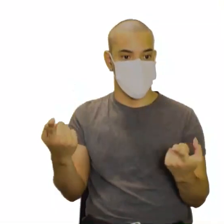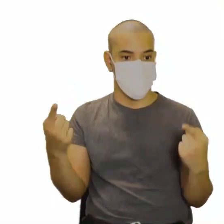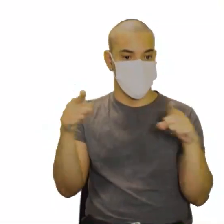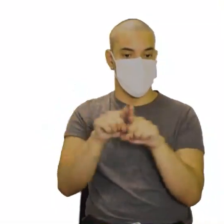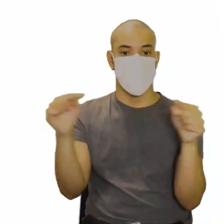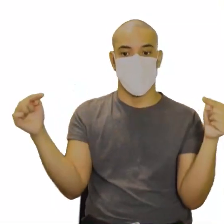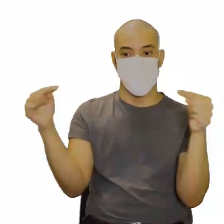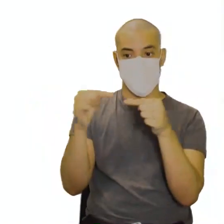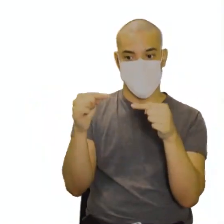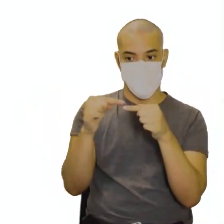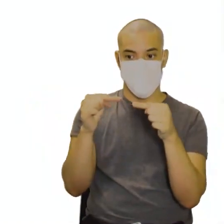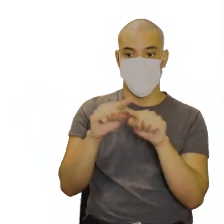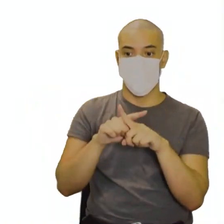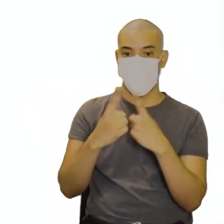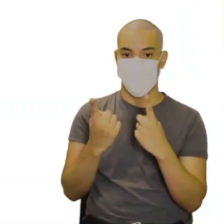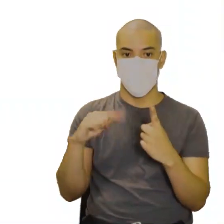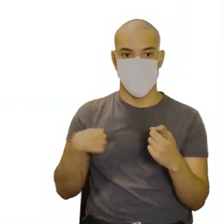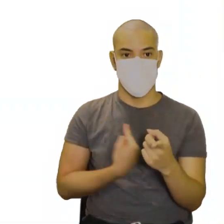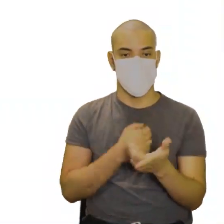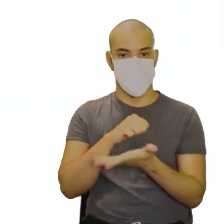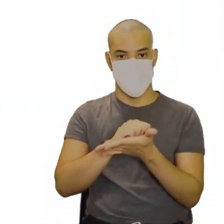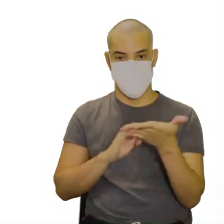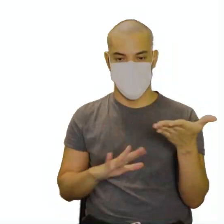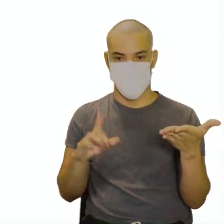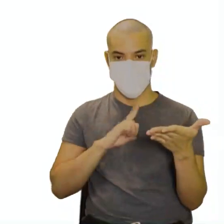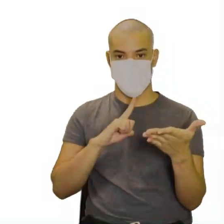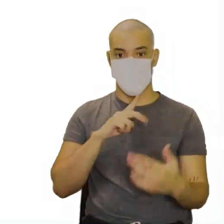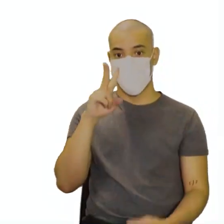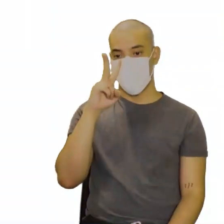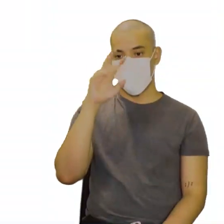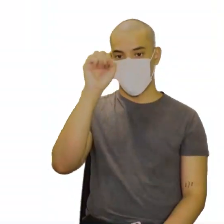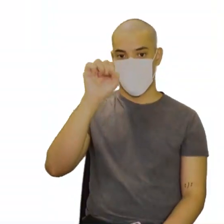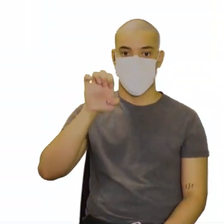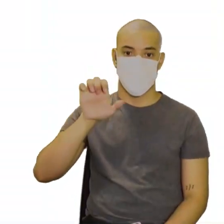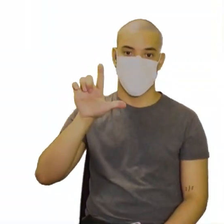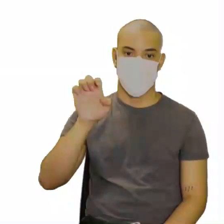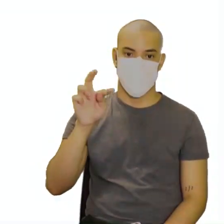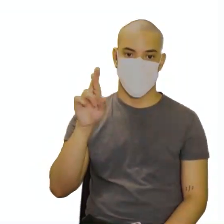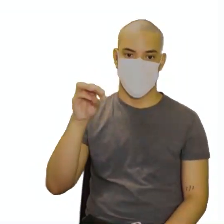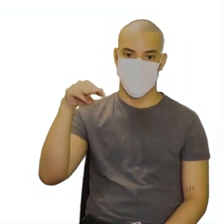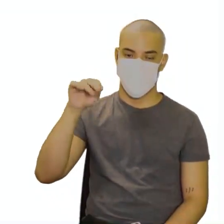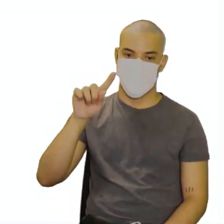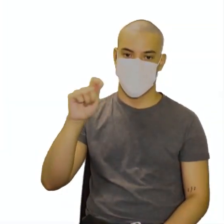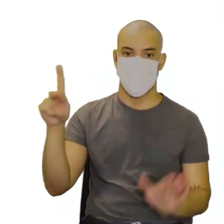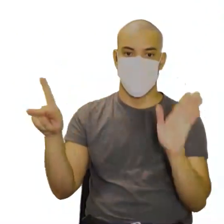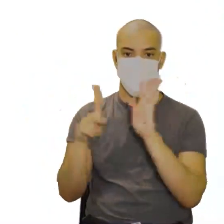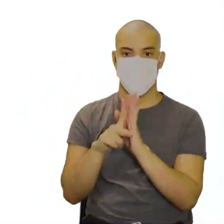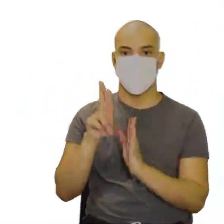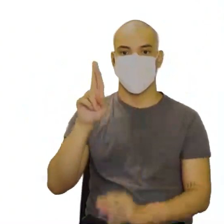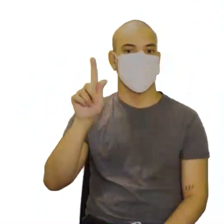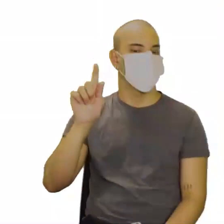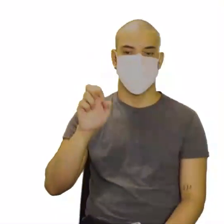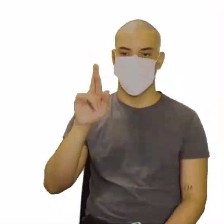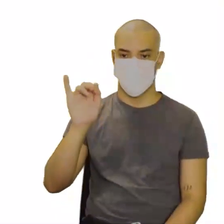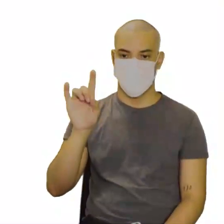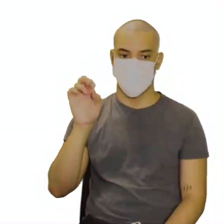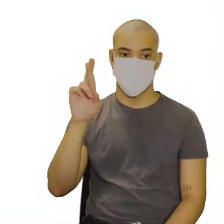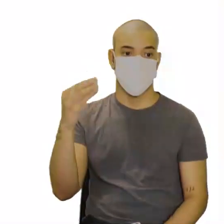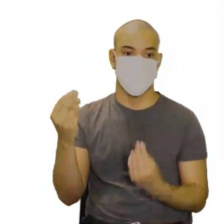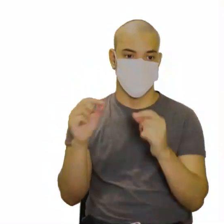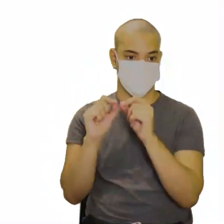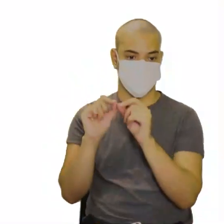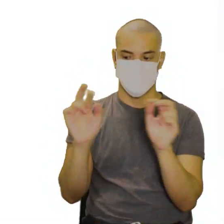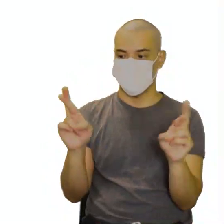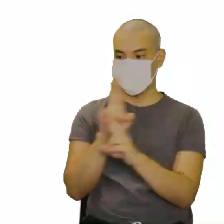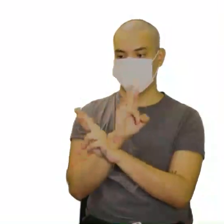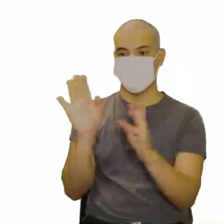no nosso exercício, tem apenas a força eletromotriz aqui do gerador. Como é que eu faço a relação